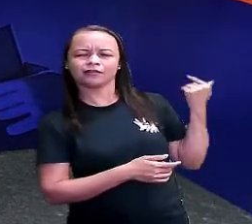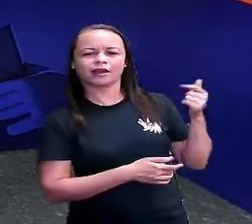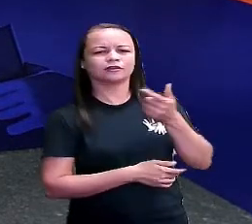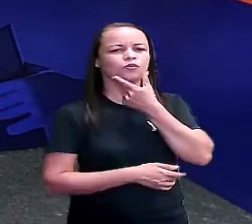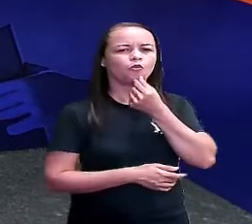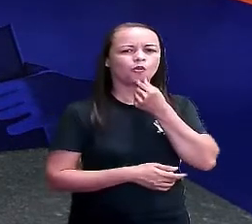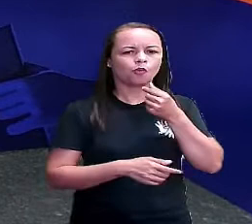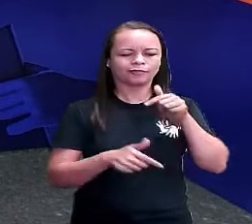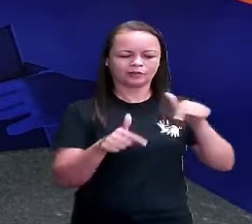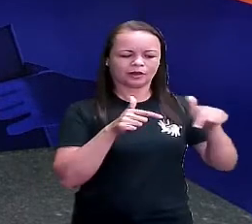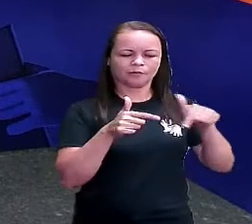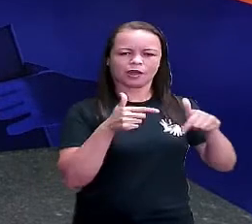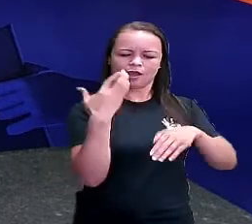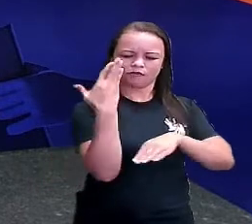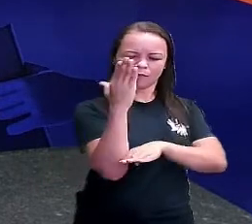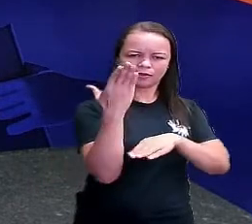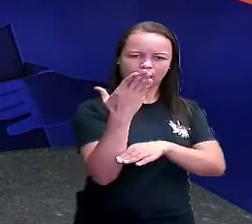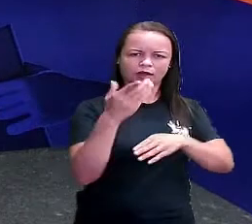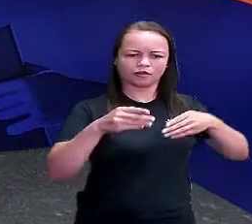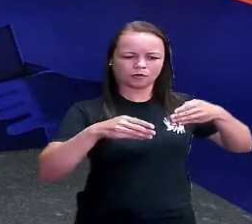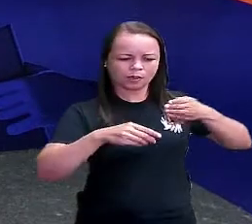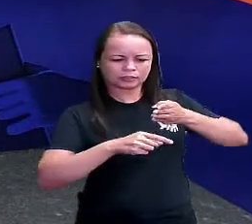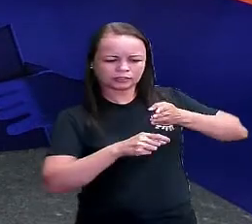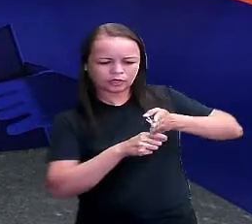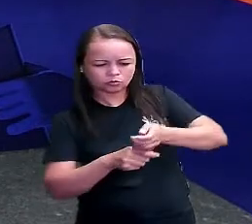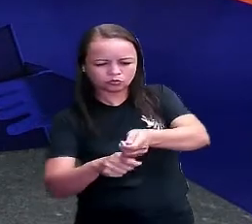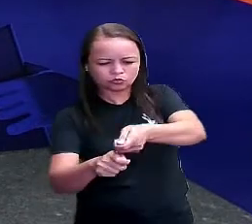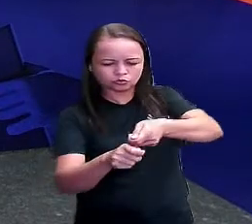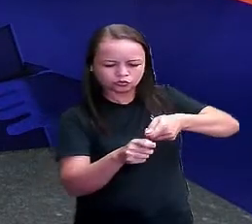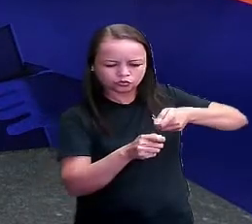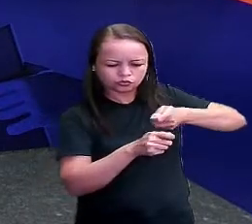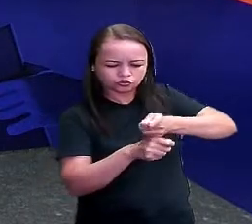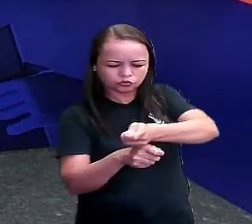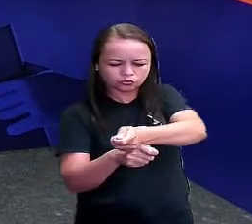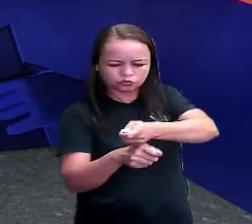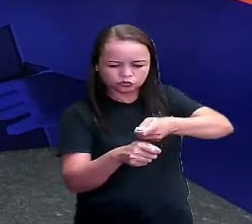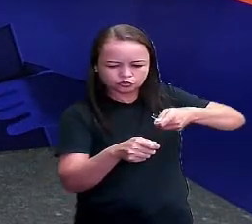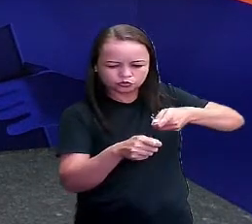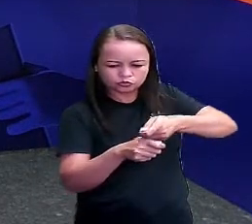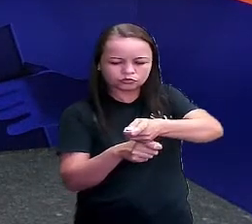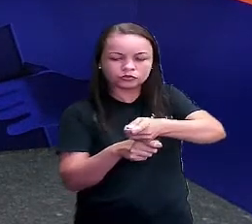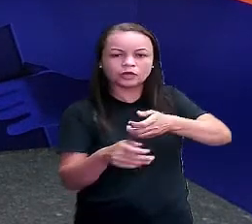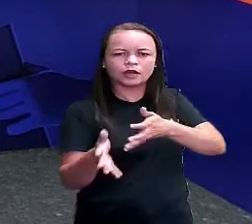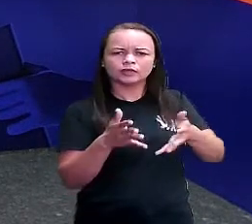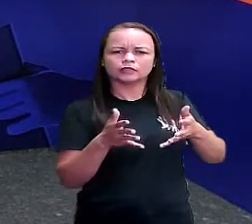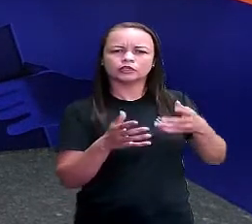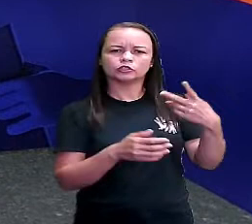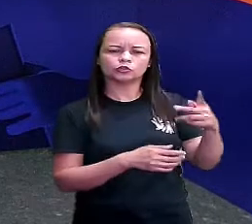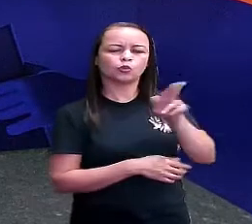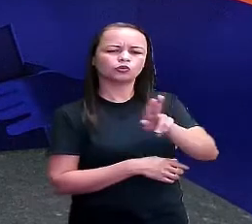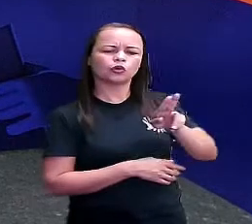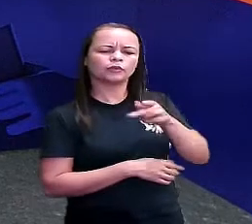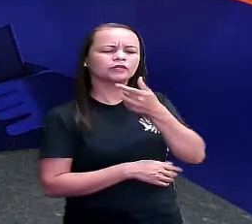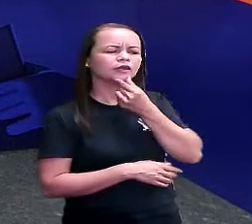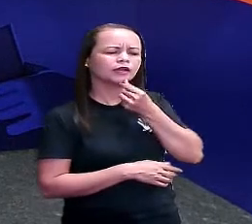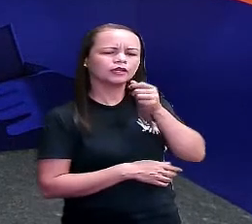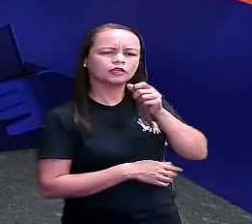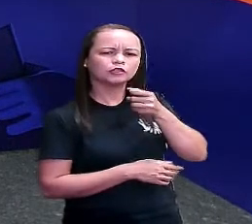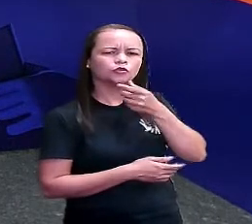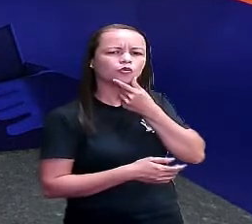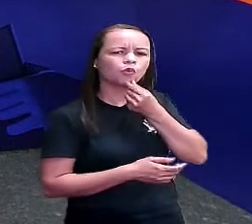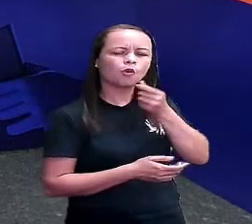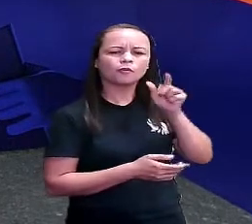madeira. Ele era um marceneiro. Ele se chamava Gepeto. Gepeto era muito pobre